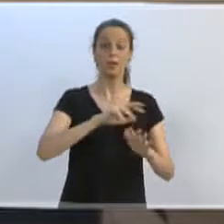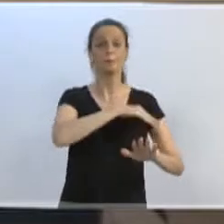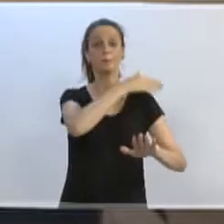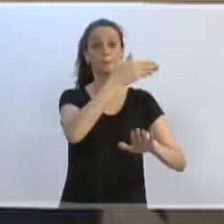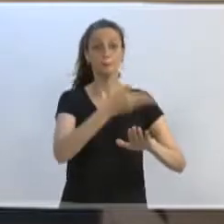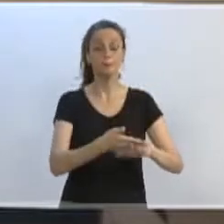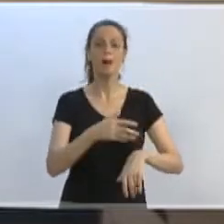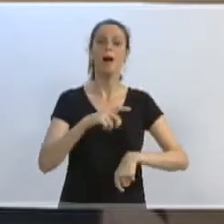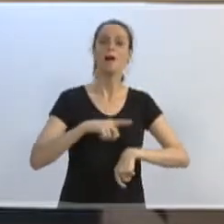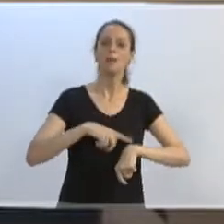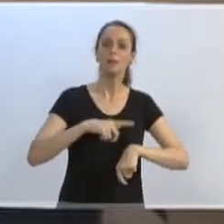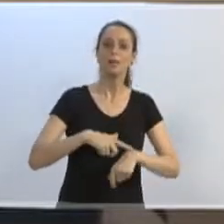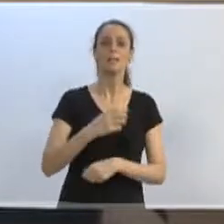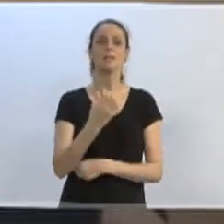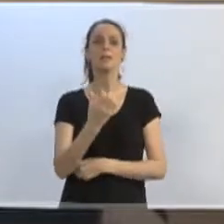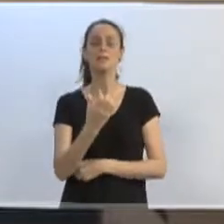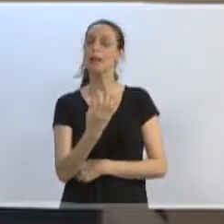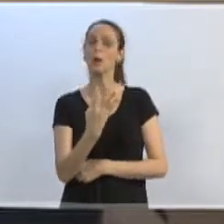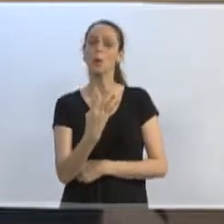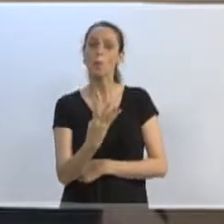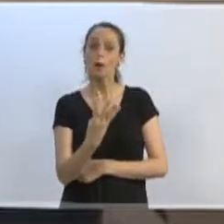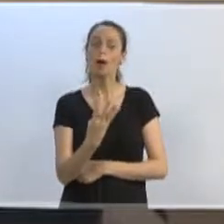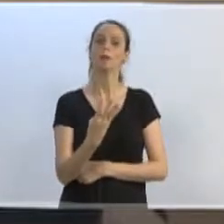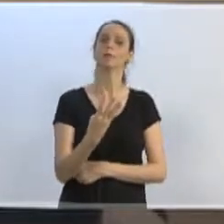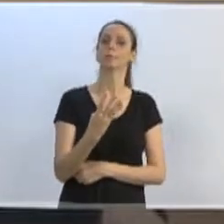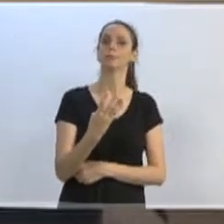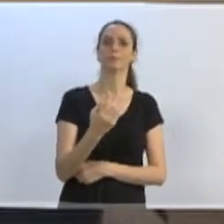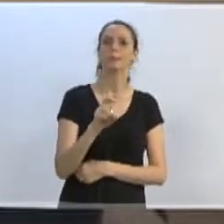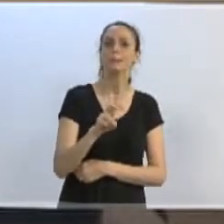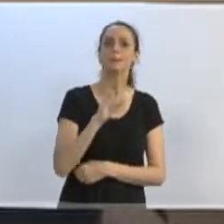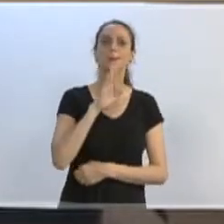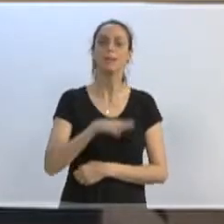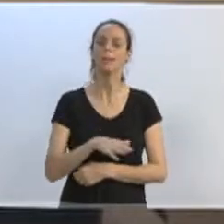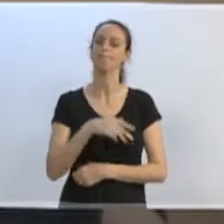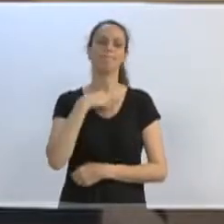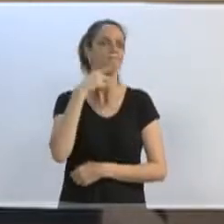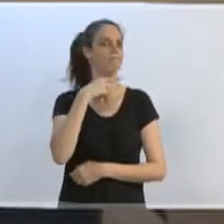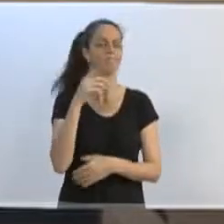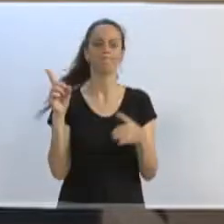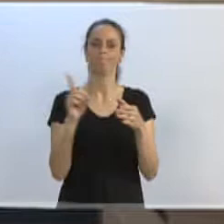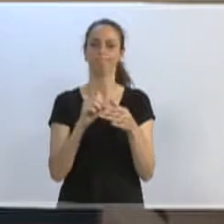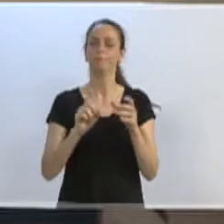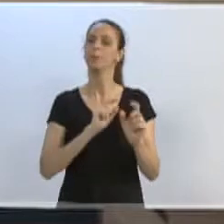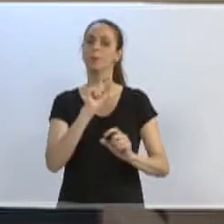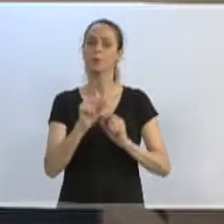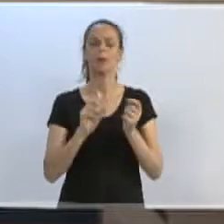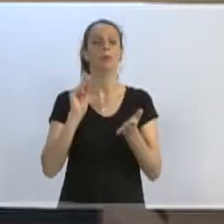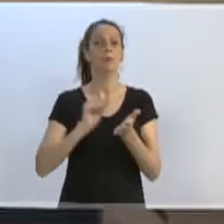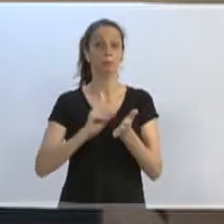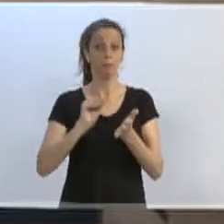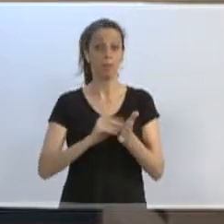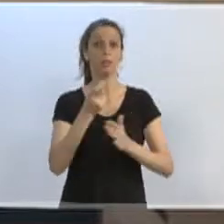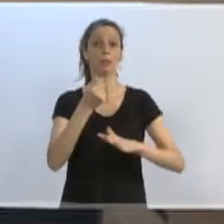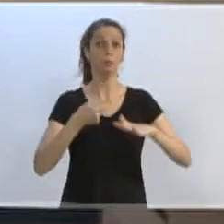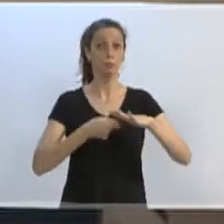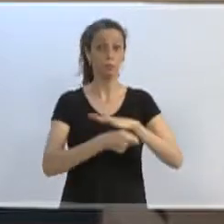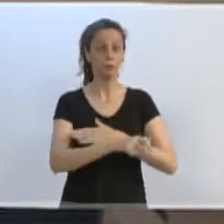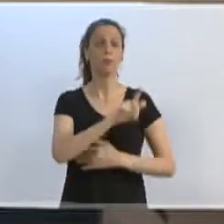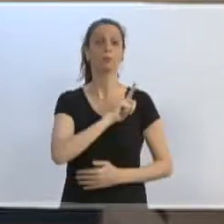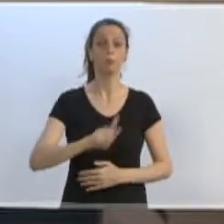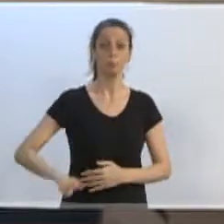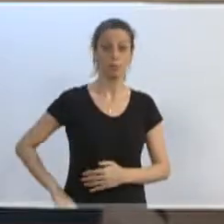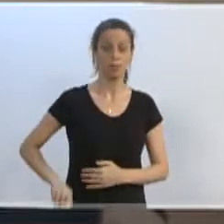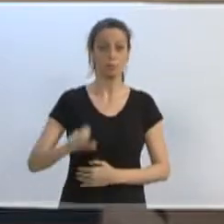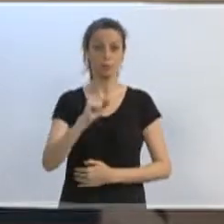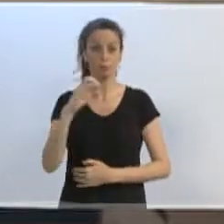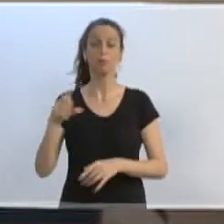às 16 horas até às 17 horas e não conseguir atendimento isso tudo é fruto da fao de investimento do governo do estado e do